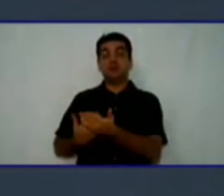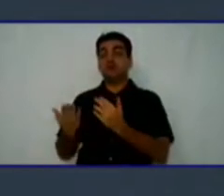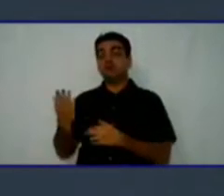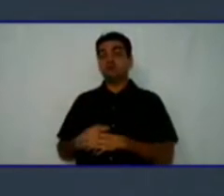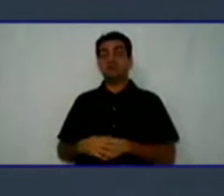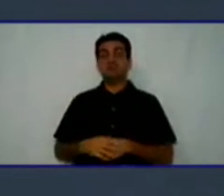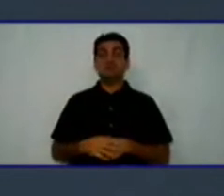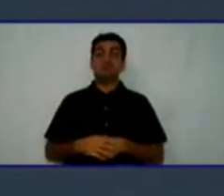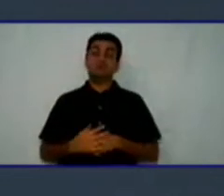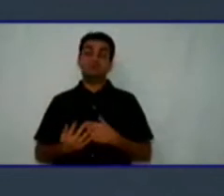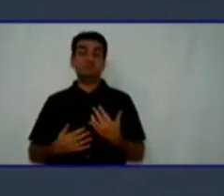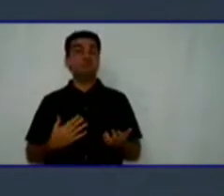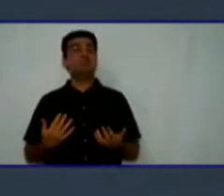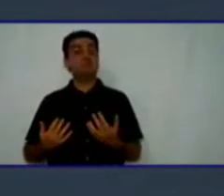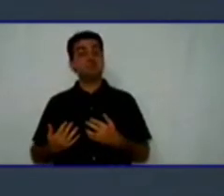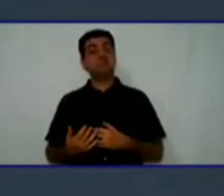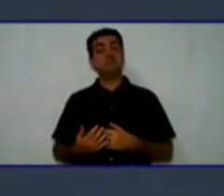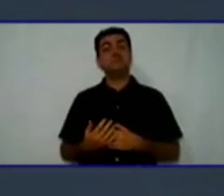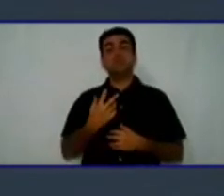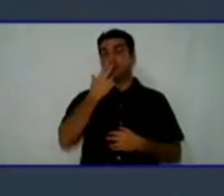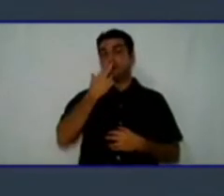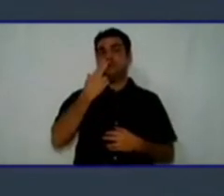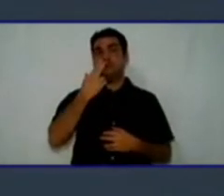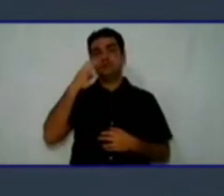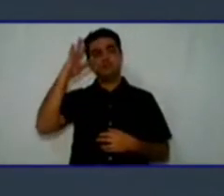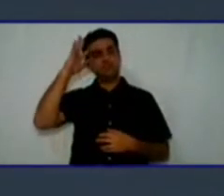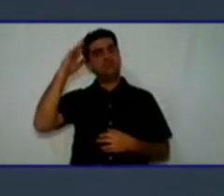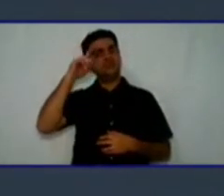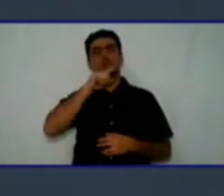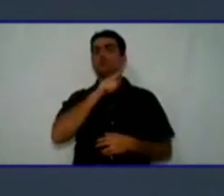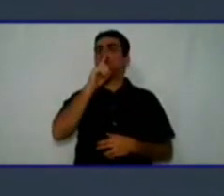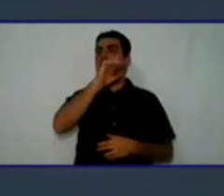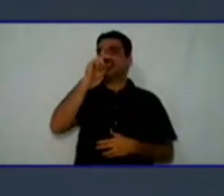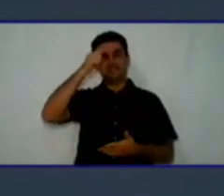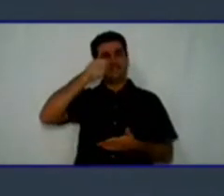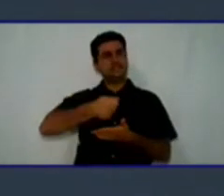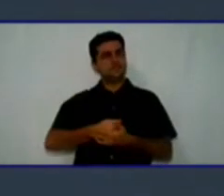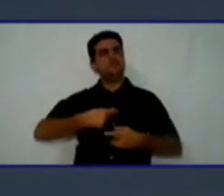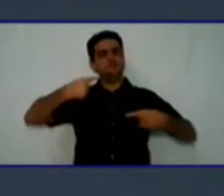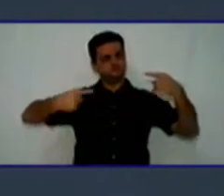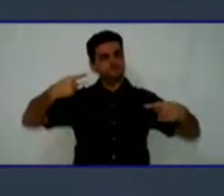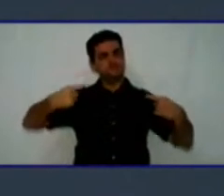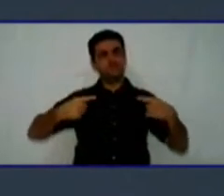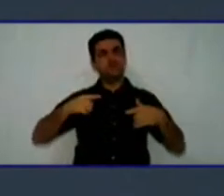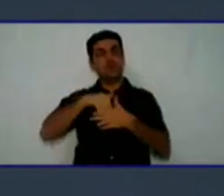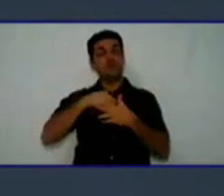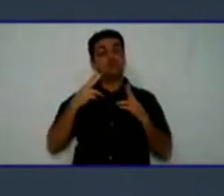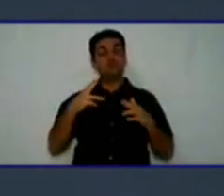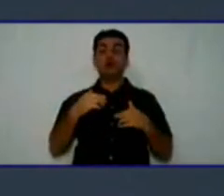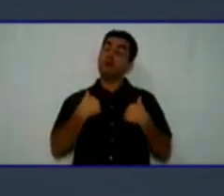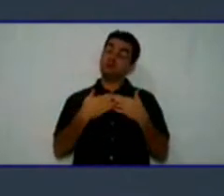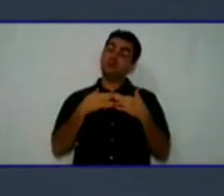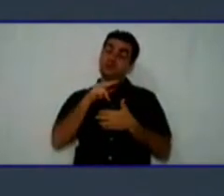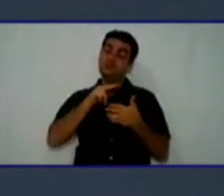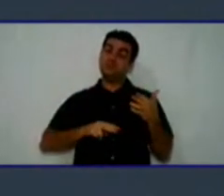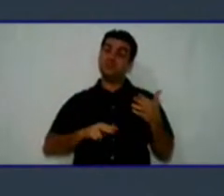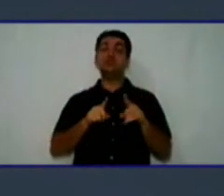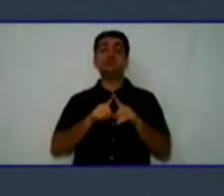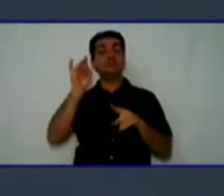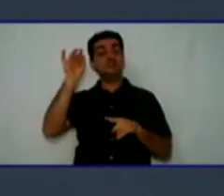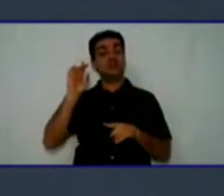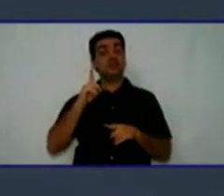uma divergência de posicionamento entre duas decisões da mesma eleição, é que eu pedi